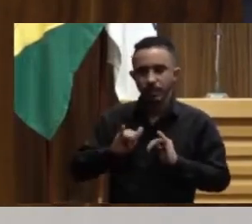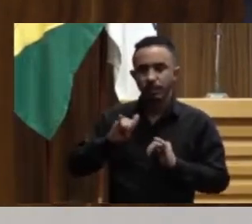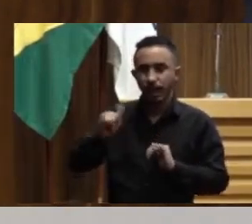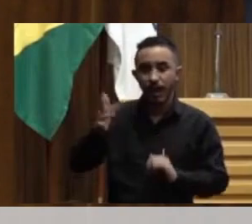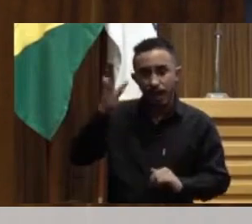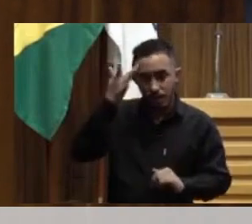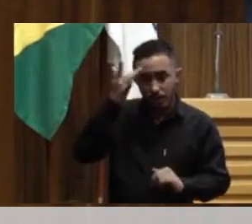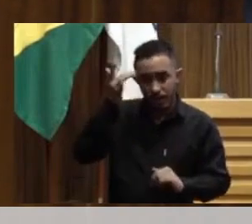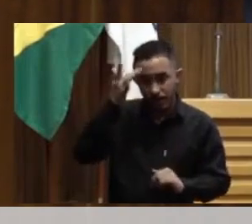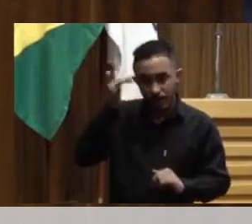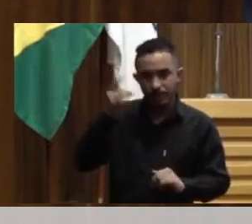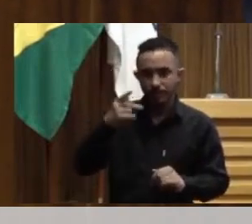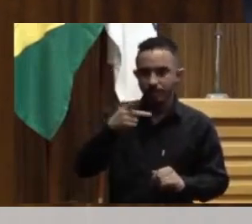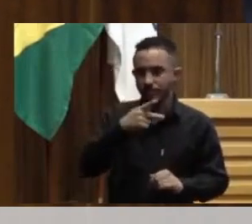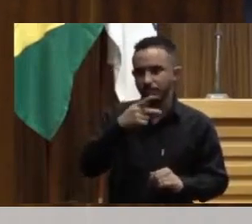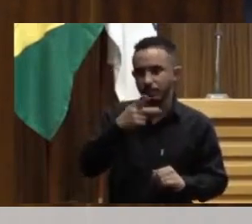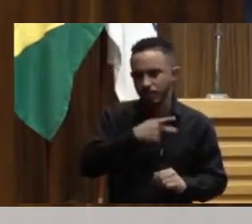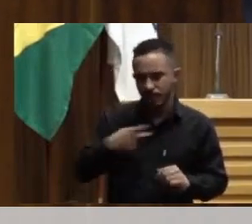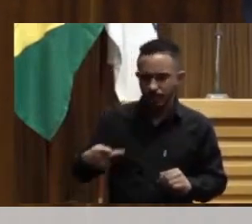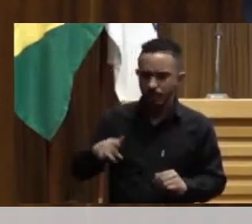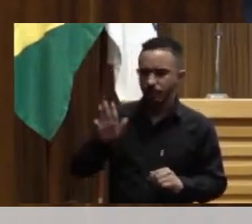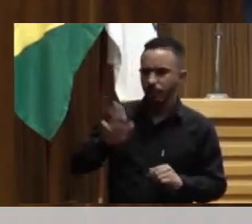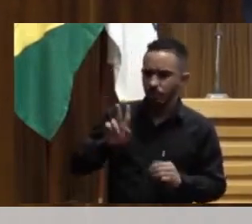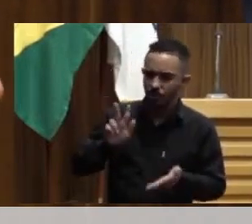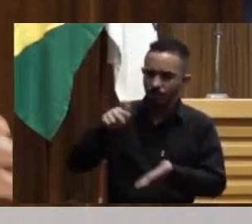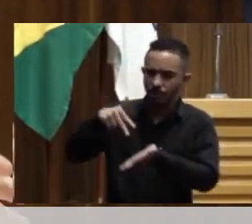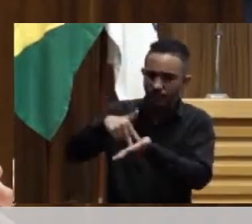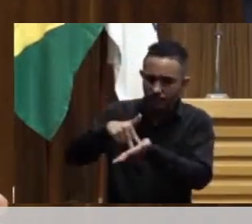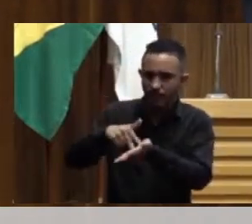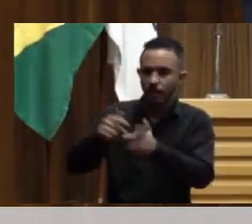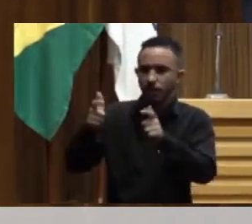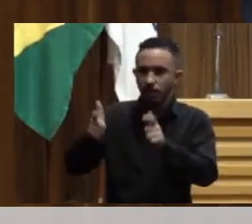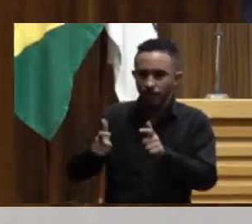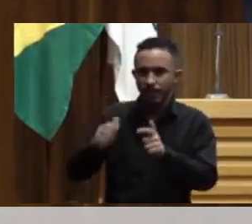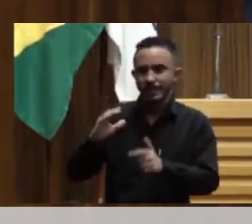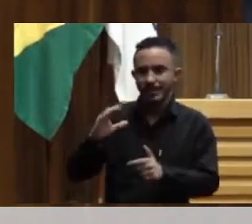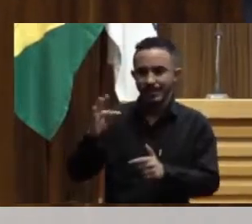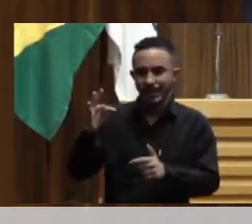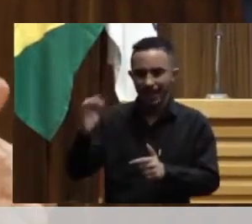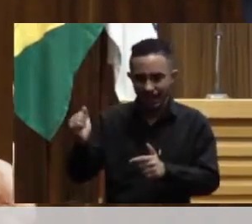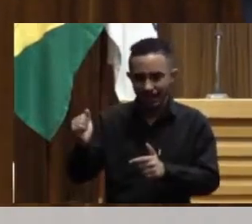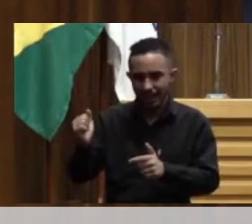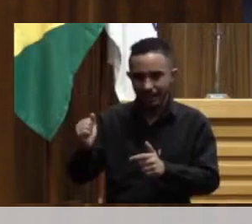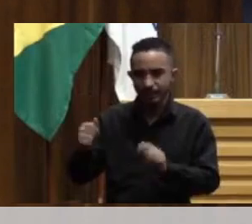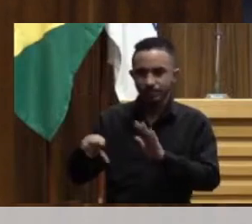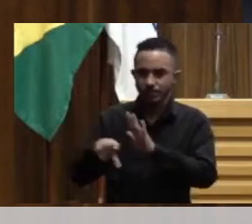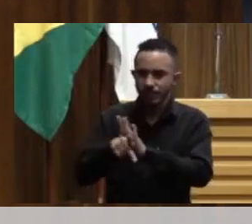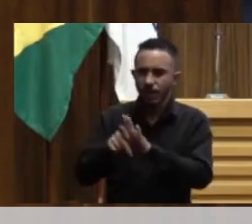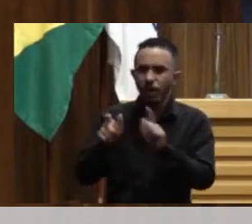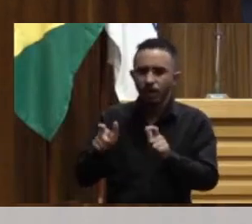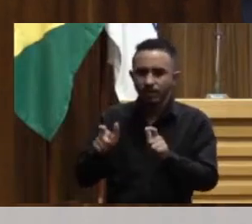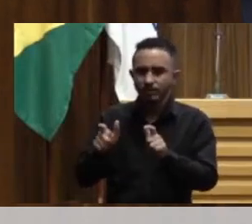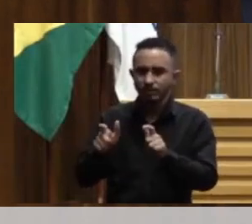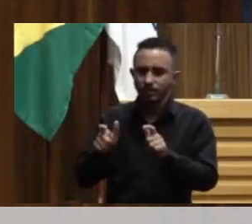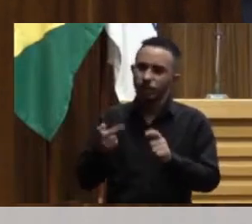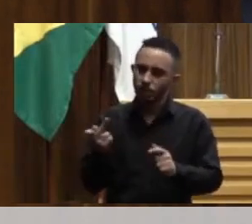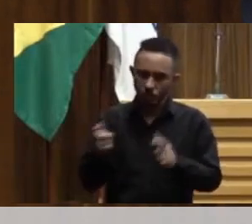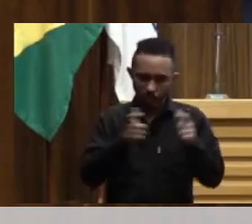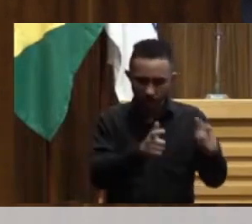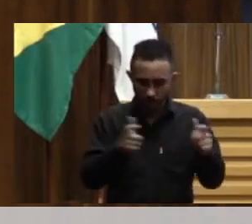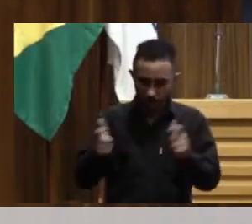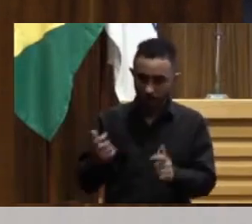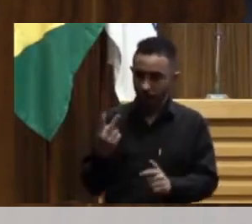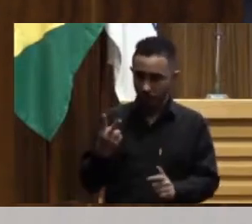amanhã visitar a Embraer, vai visitar o CTA em São José dos Campos e a Embraer.